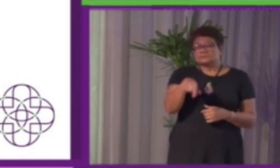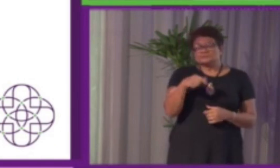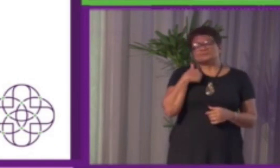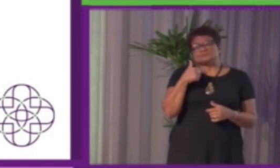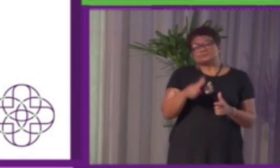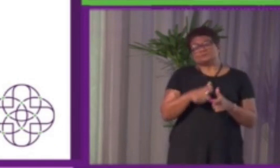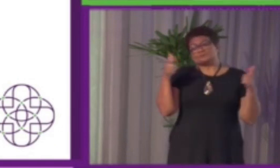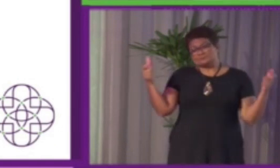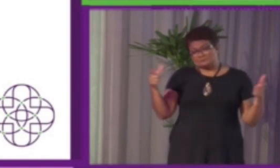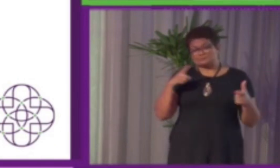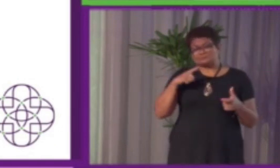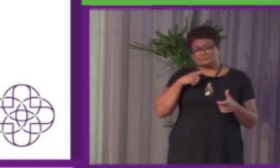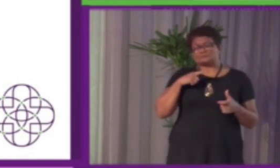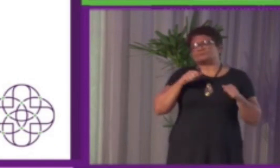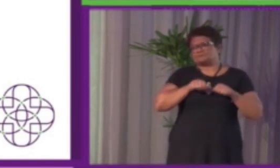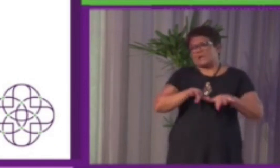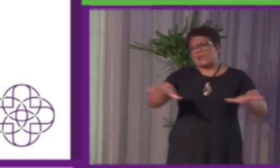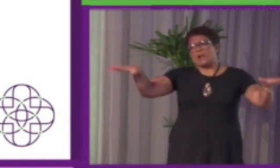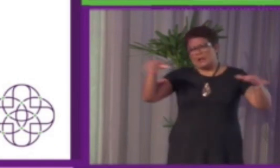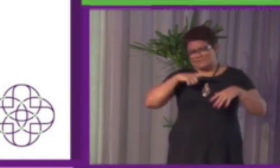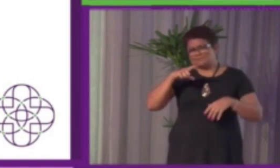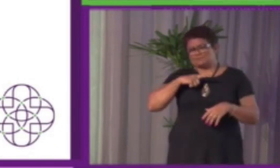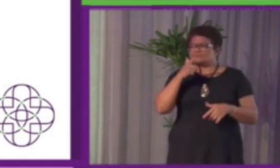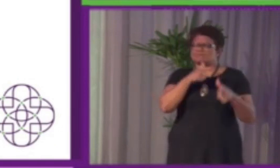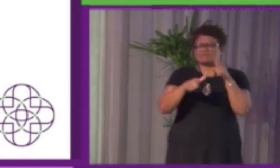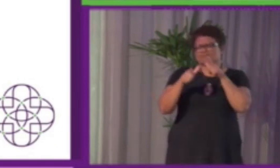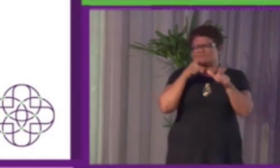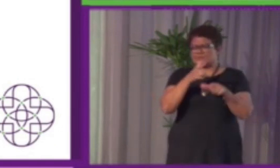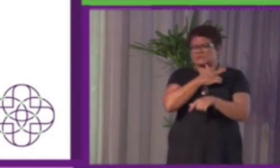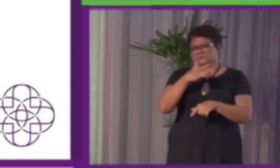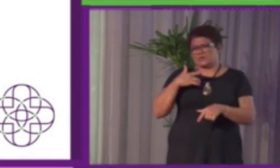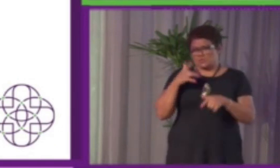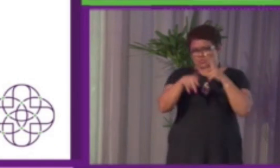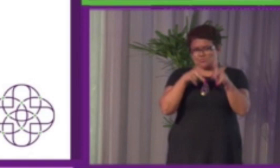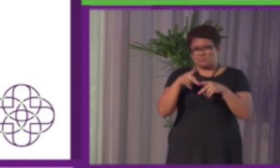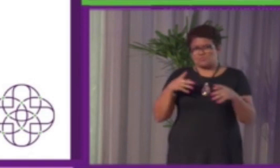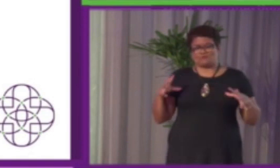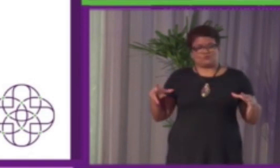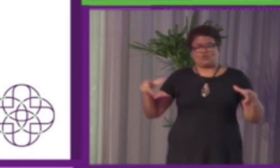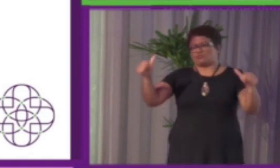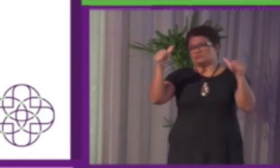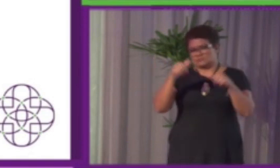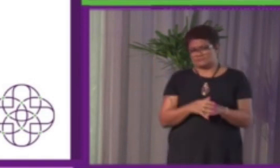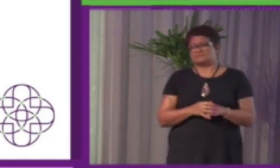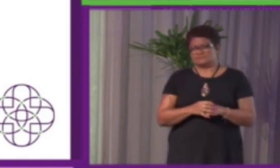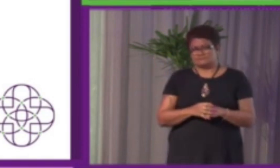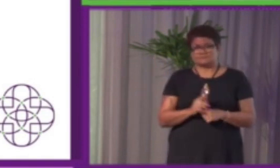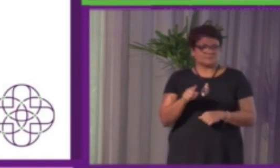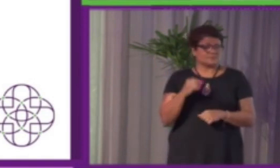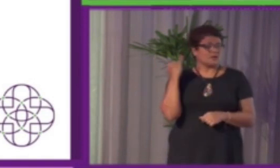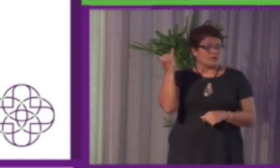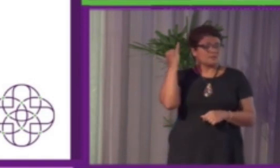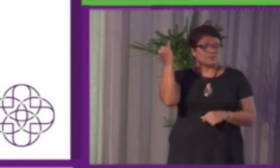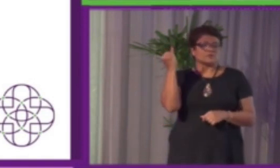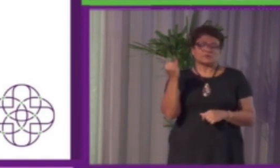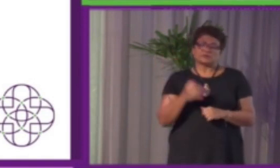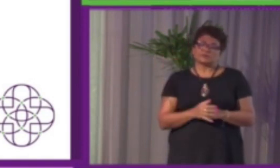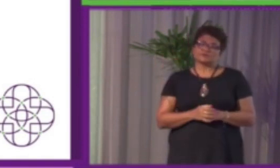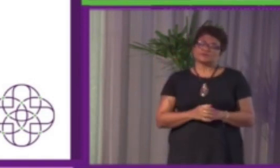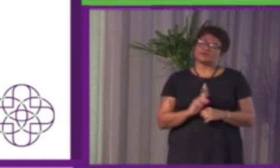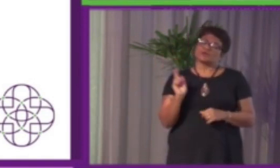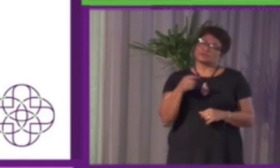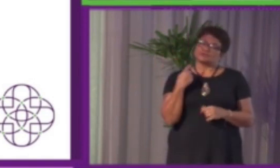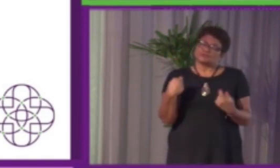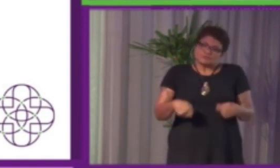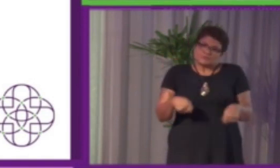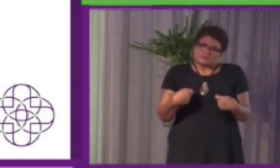maximizar a saúde da população, maximizar os ganhos em saúde de toda a população. Isso é muito importante, então, que a gente deixe bem